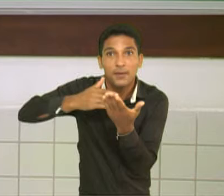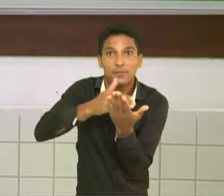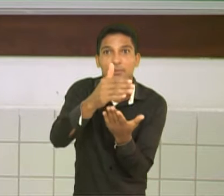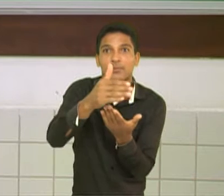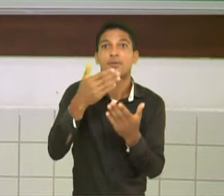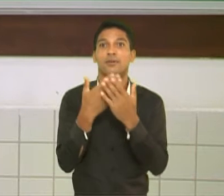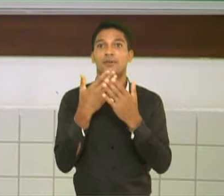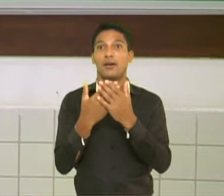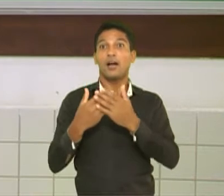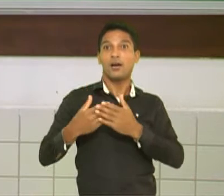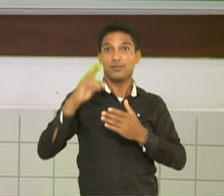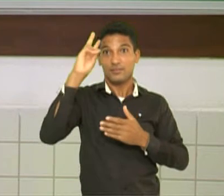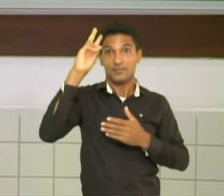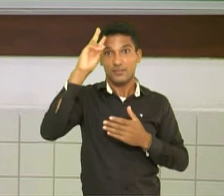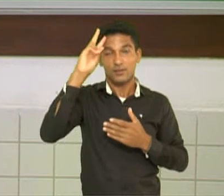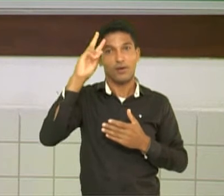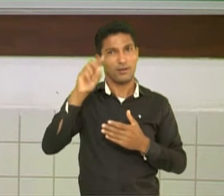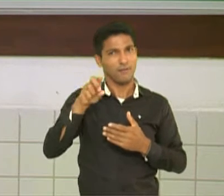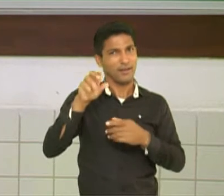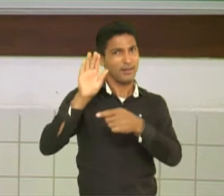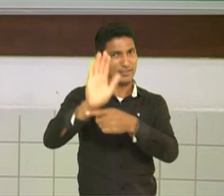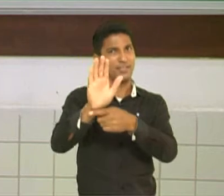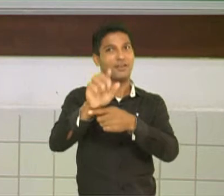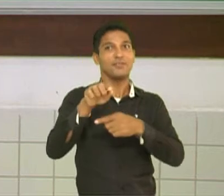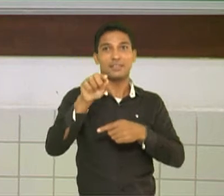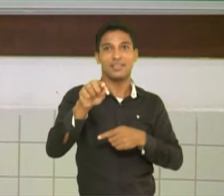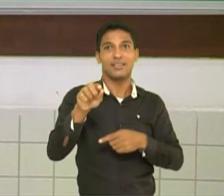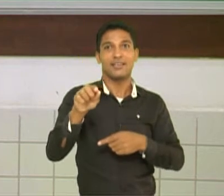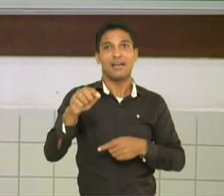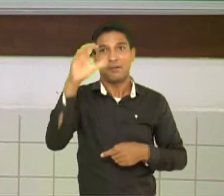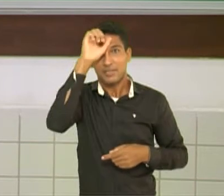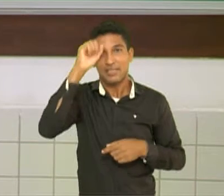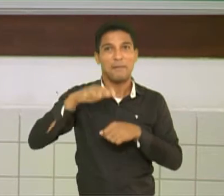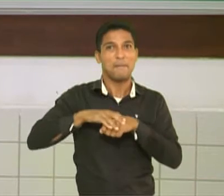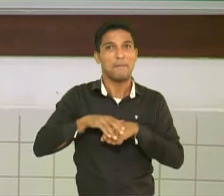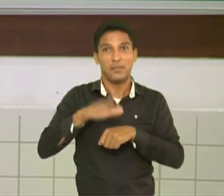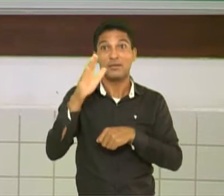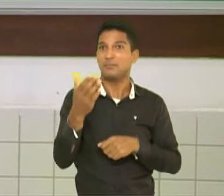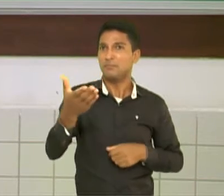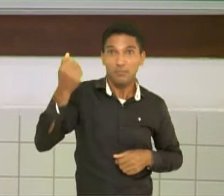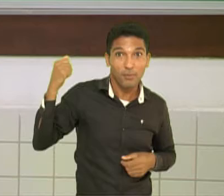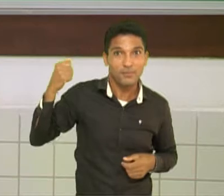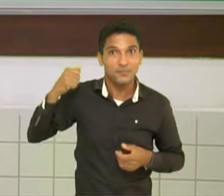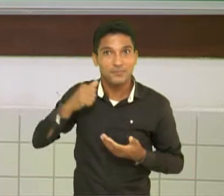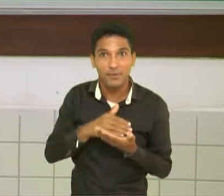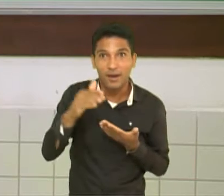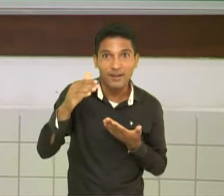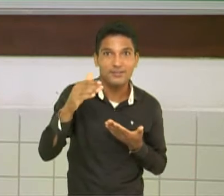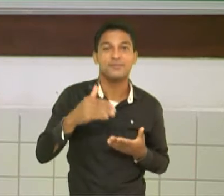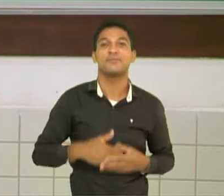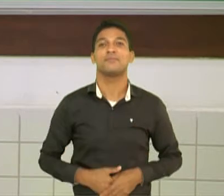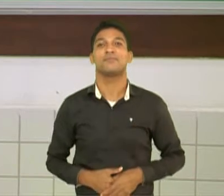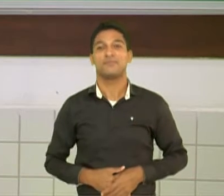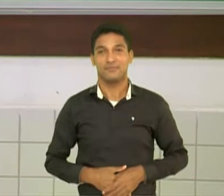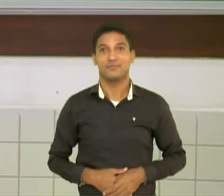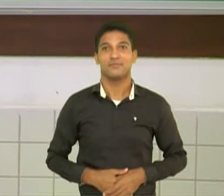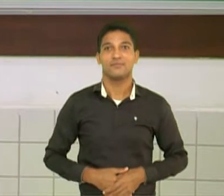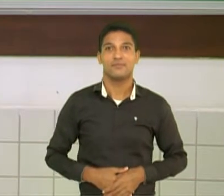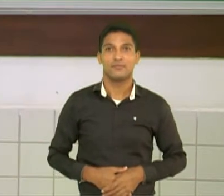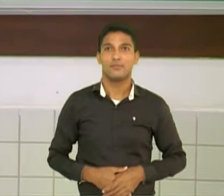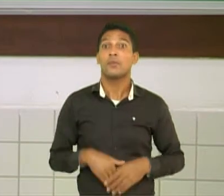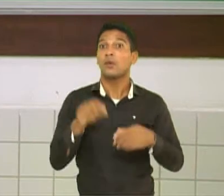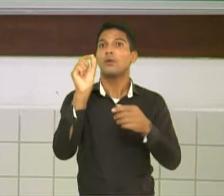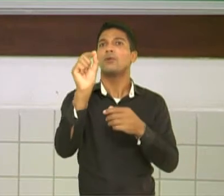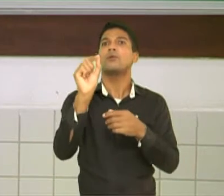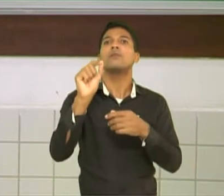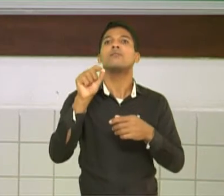para você, para te ajudar a aprender mais, bebê. Bora começar? Antes, revisão da aula passada. O que